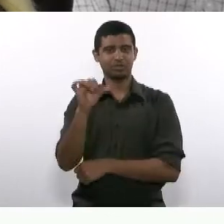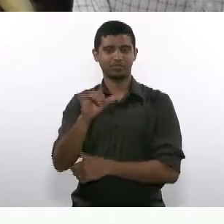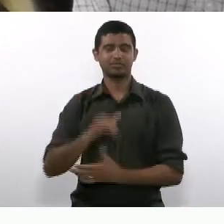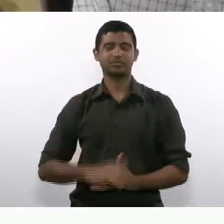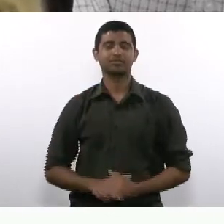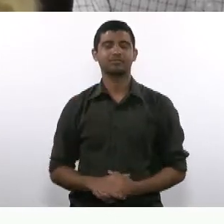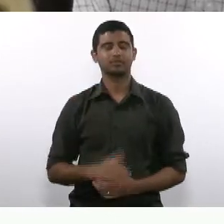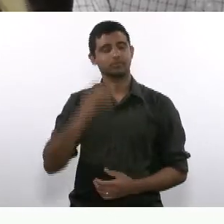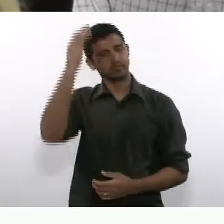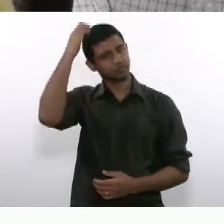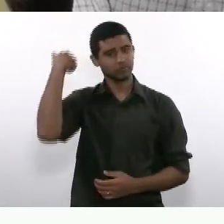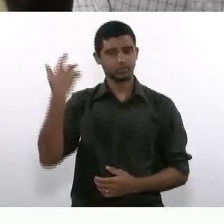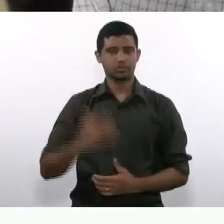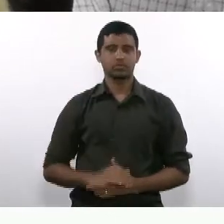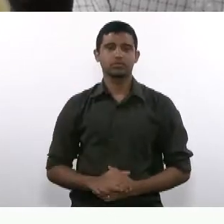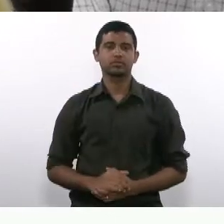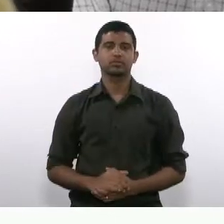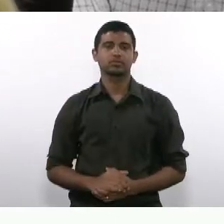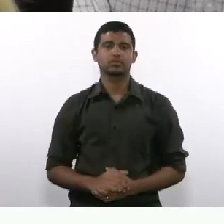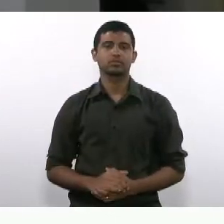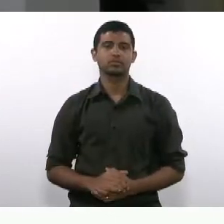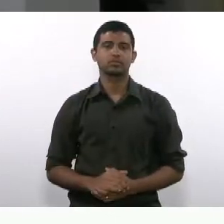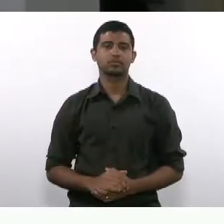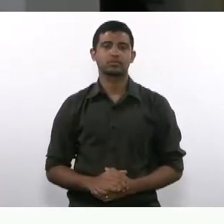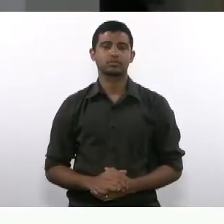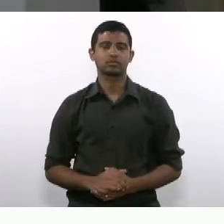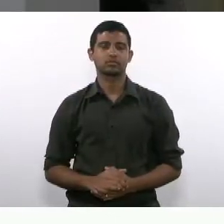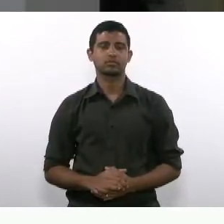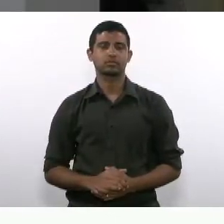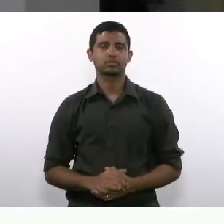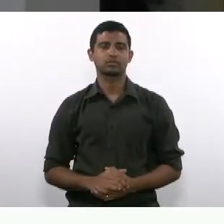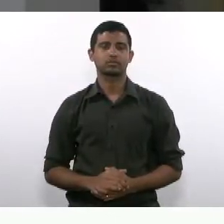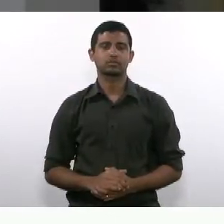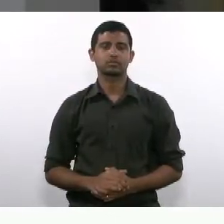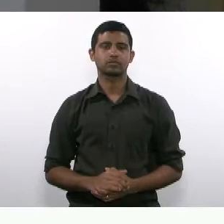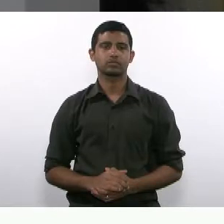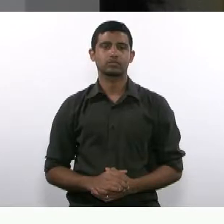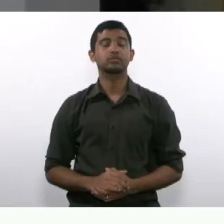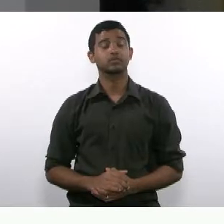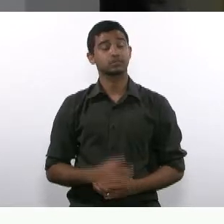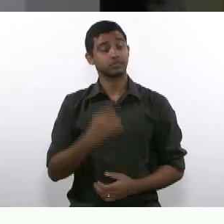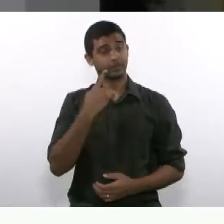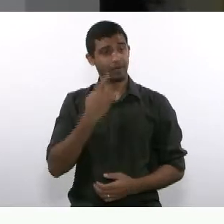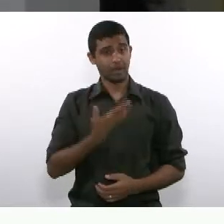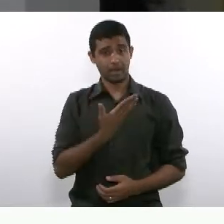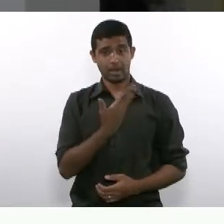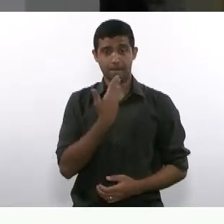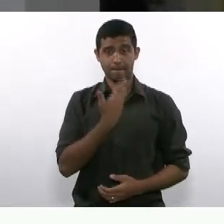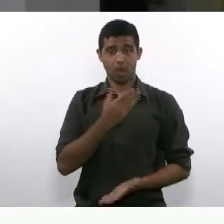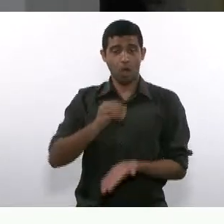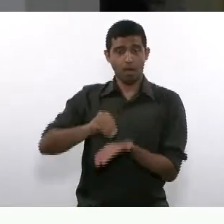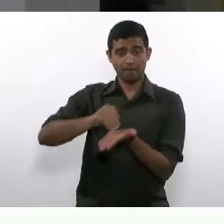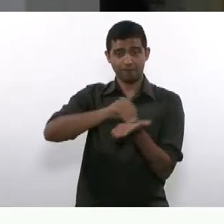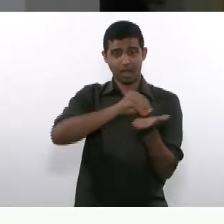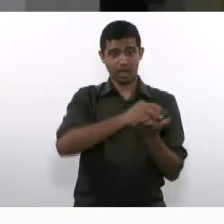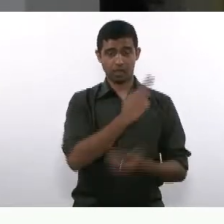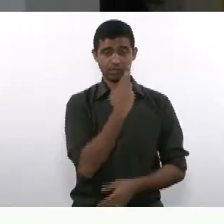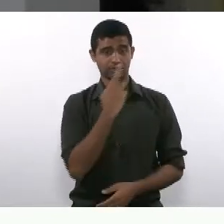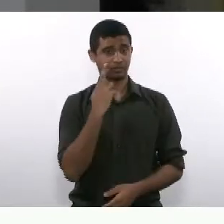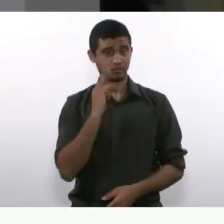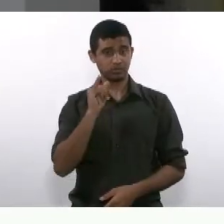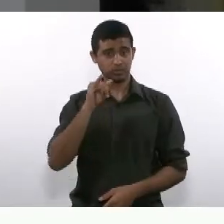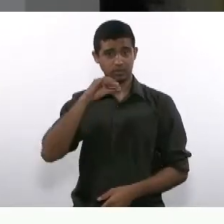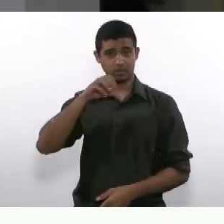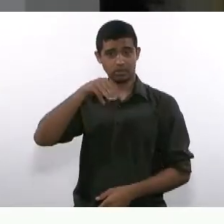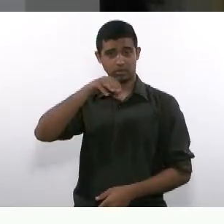Desculpa, está repetido. Aqui também era uma demanda dos restaurantes, que a alíquota do ICMS ia